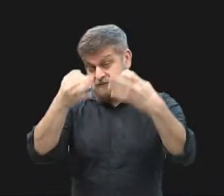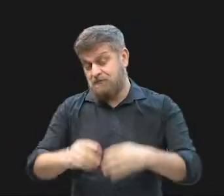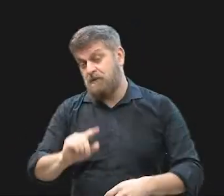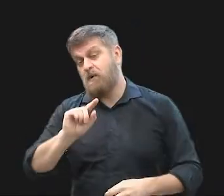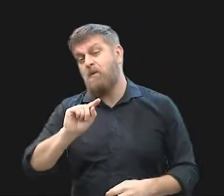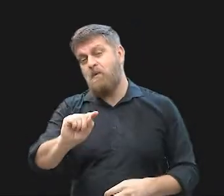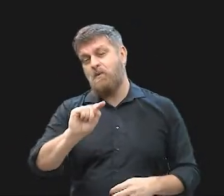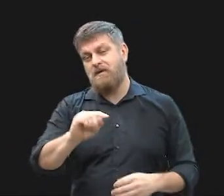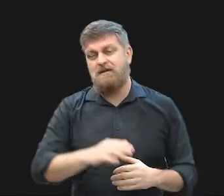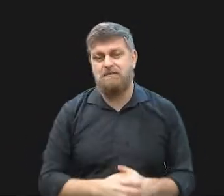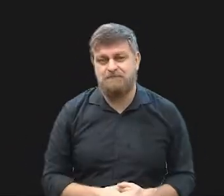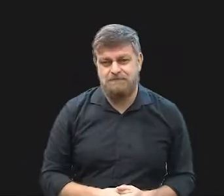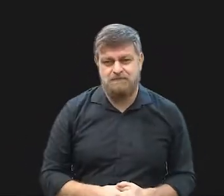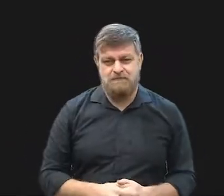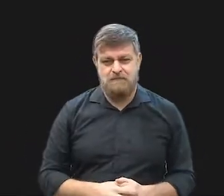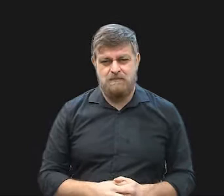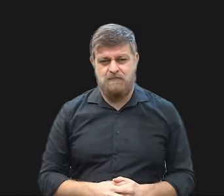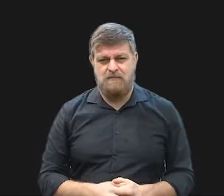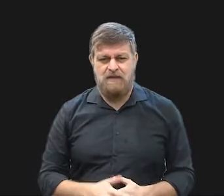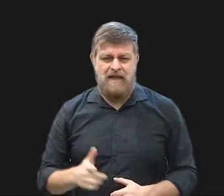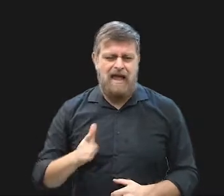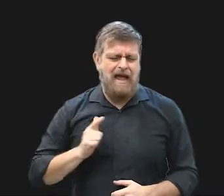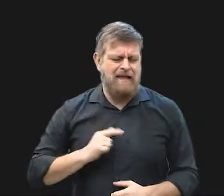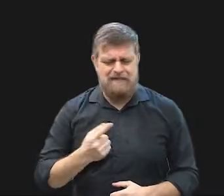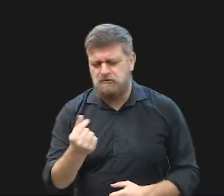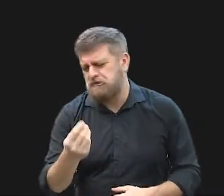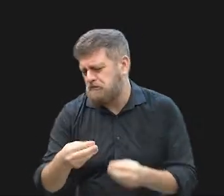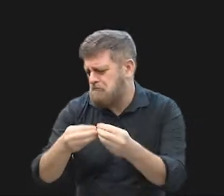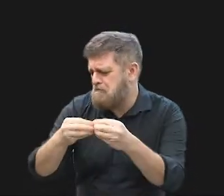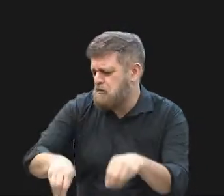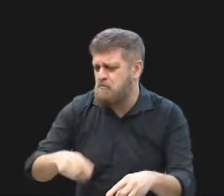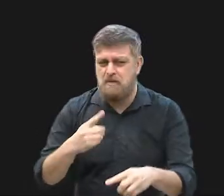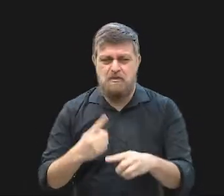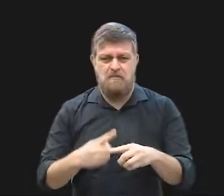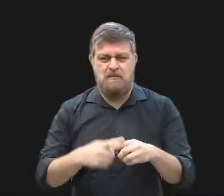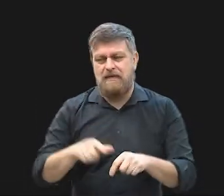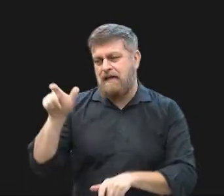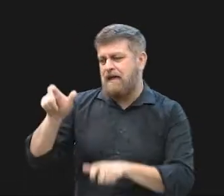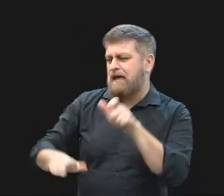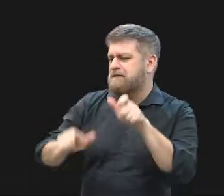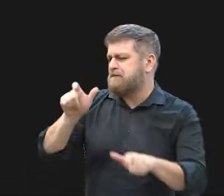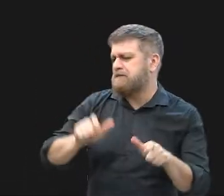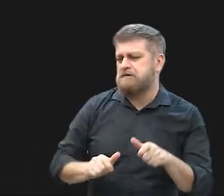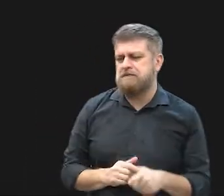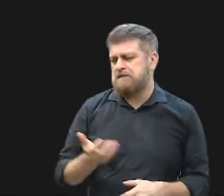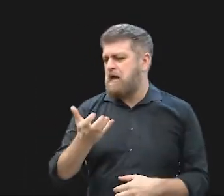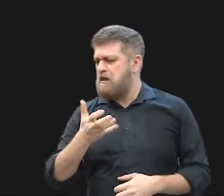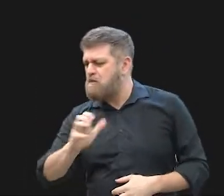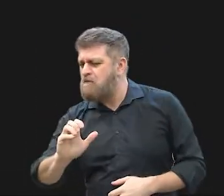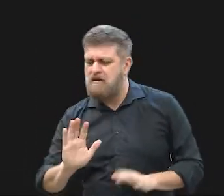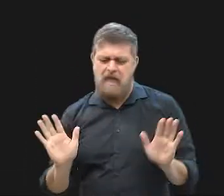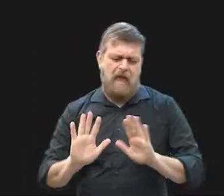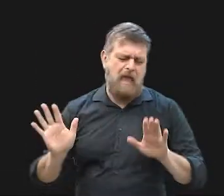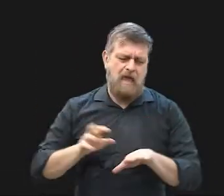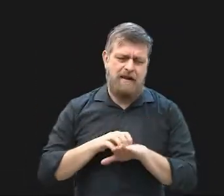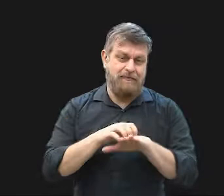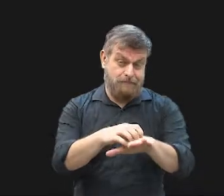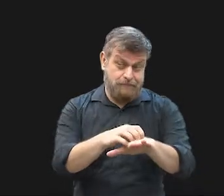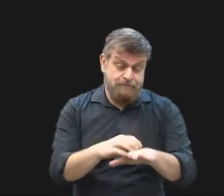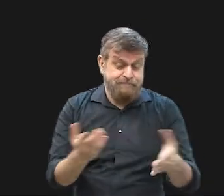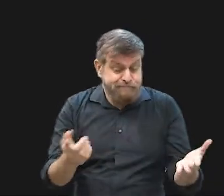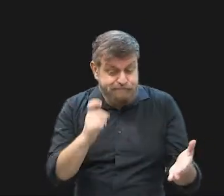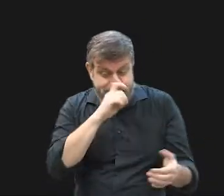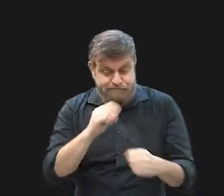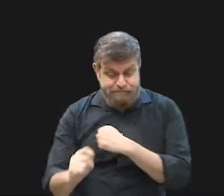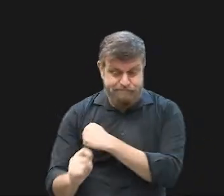dizem até hoje que estão com prejuízo muito grande em razão da diminuição da falta de passageiros, que precisam mais de